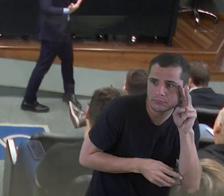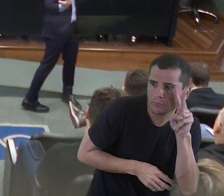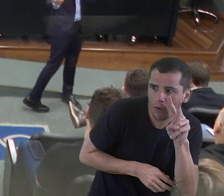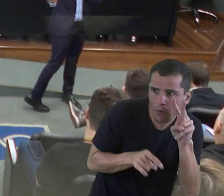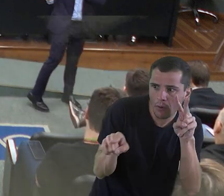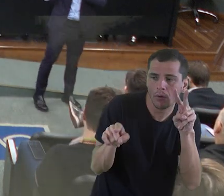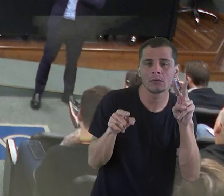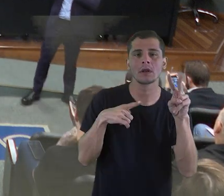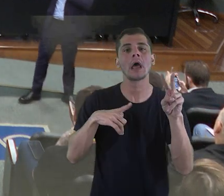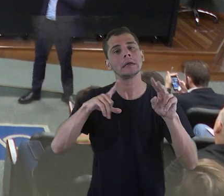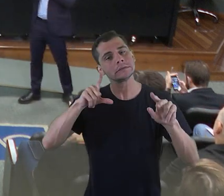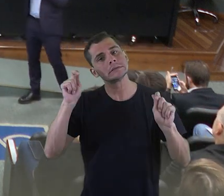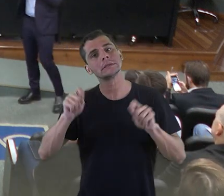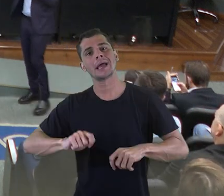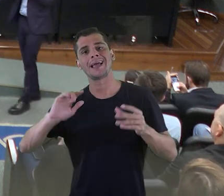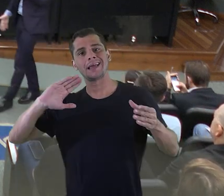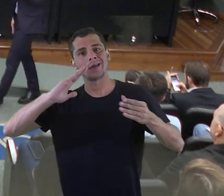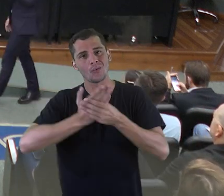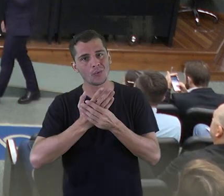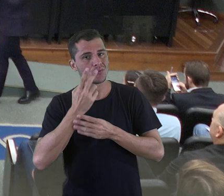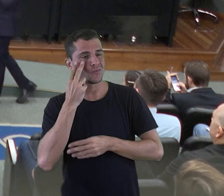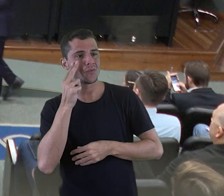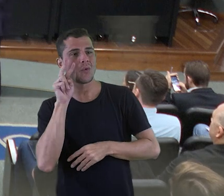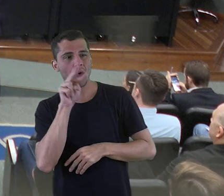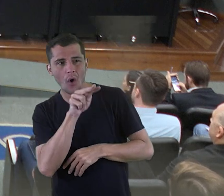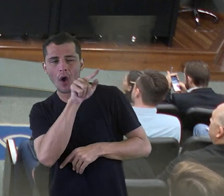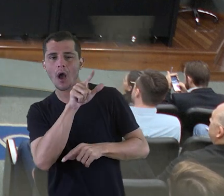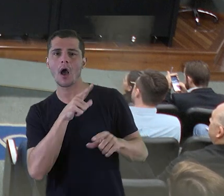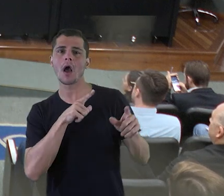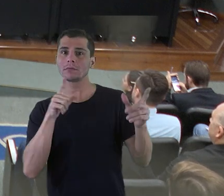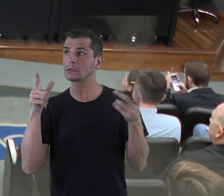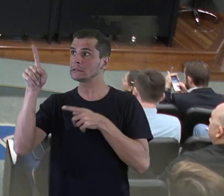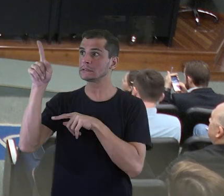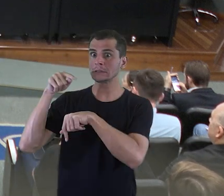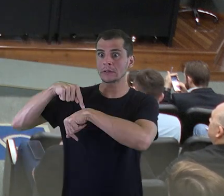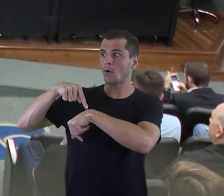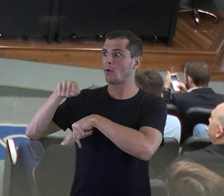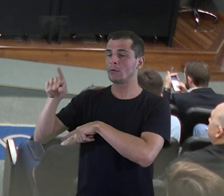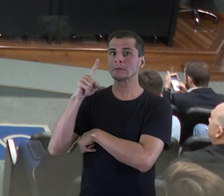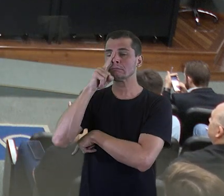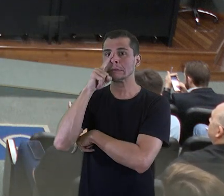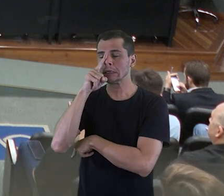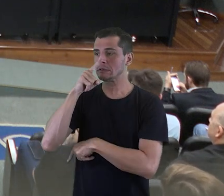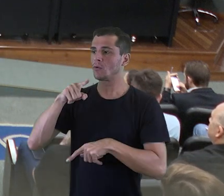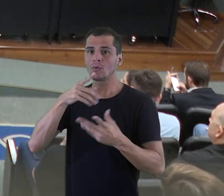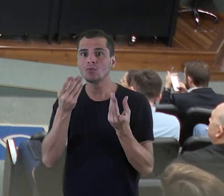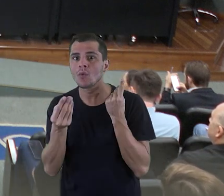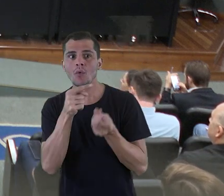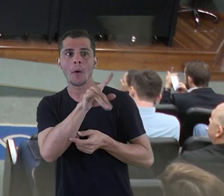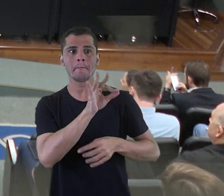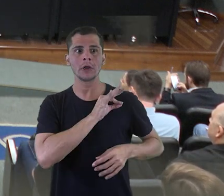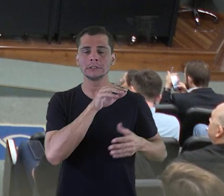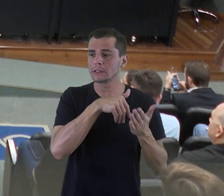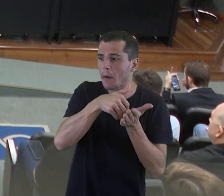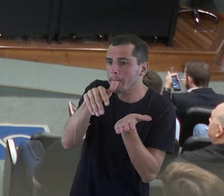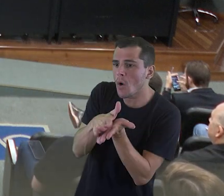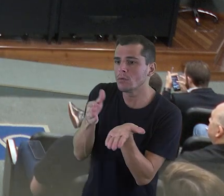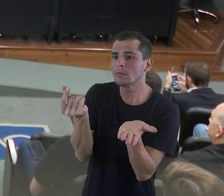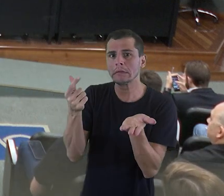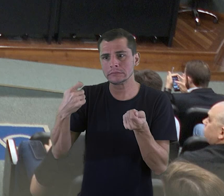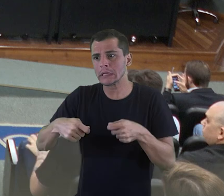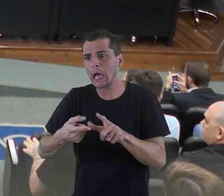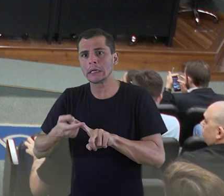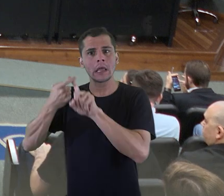Daí você diz, eu quero a anulação do ato administrativo porque esse ato administrativo não tem sentido porque do ponto de vista do